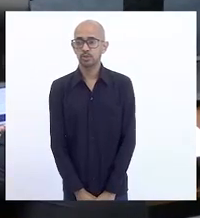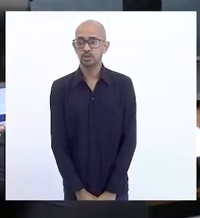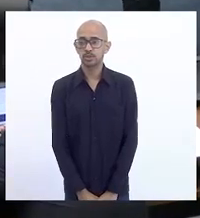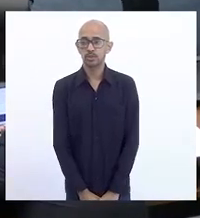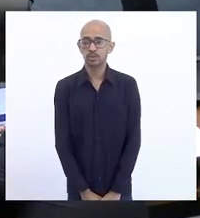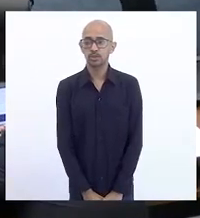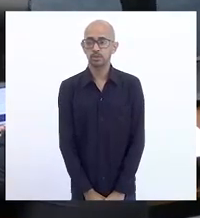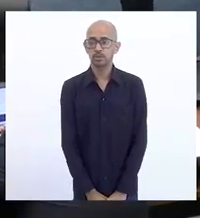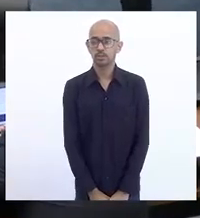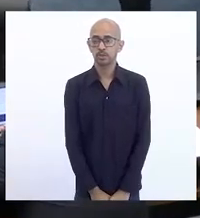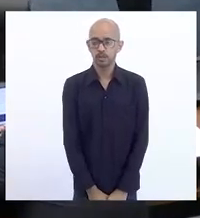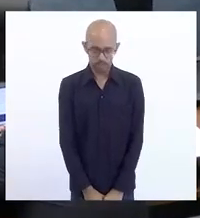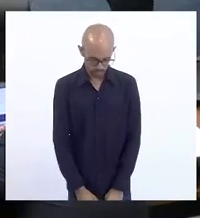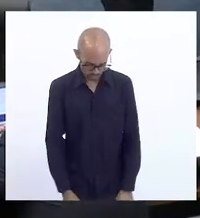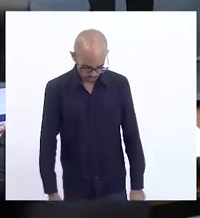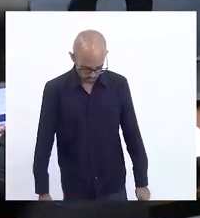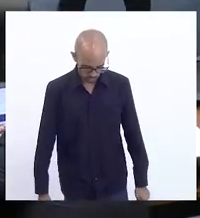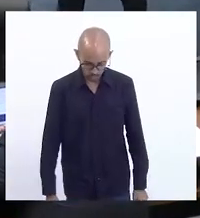Está sem som, Chiquinho.